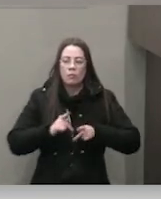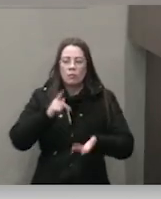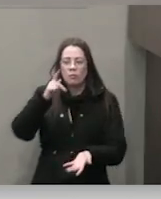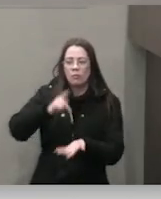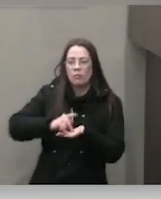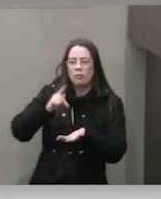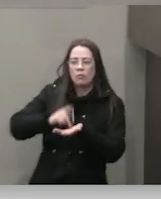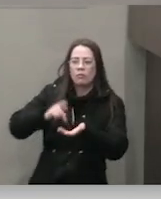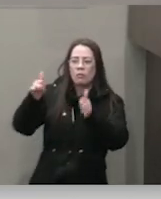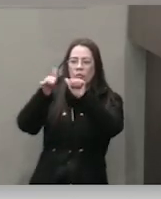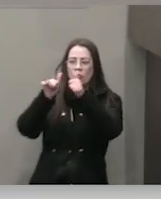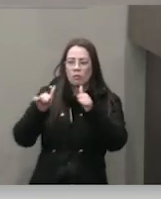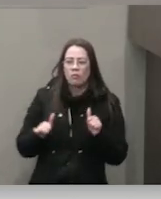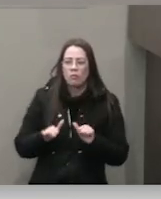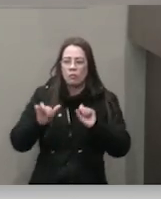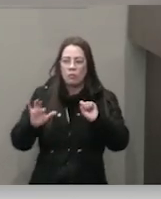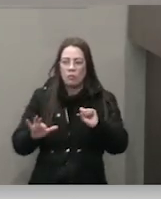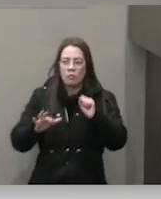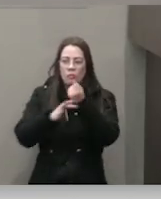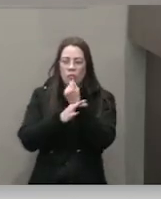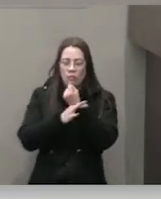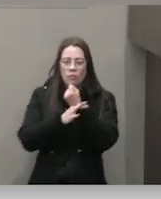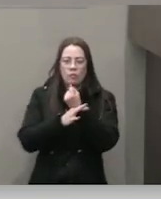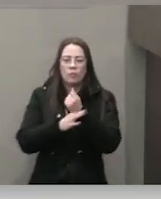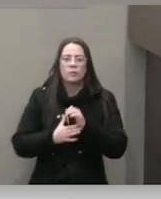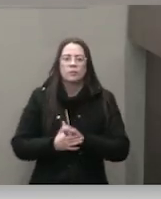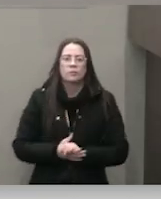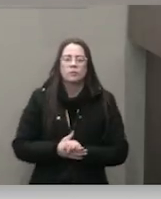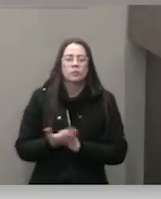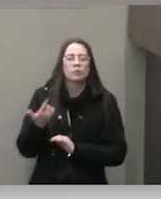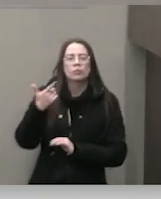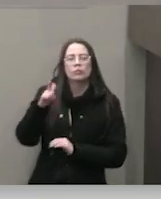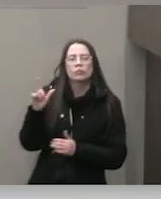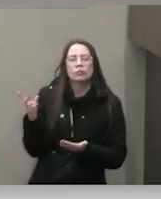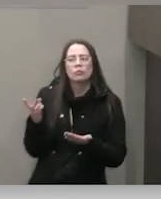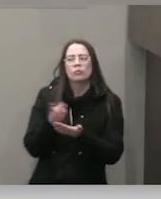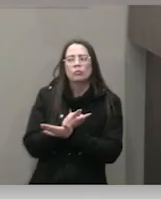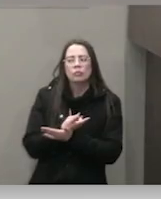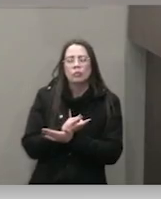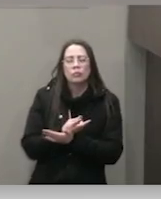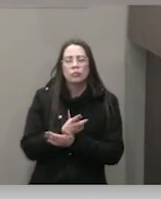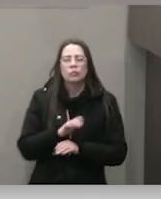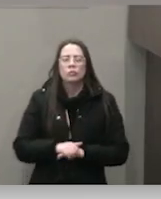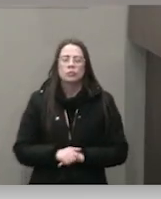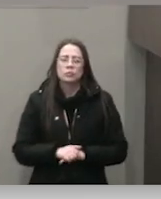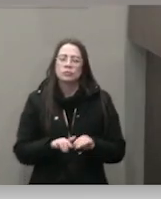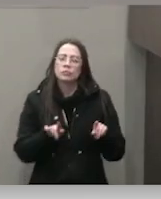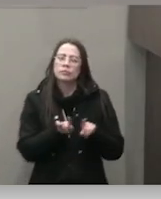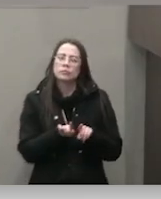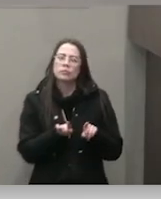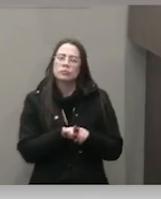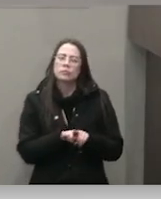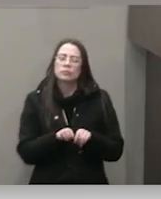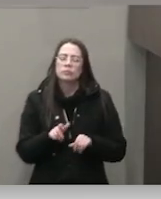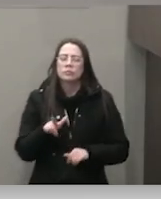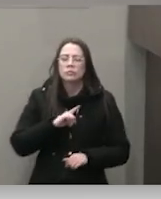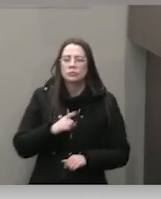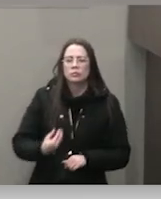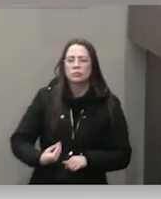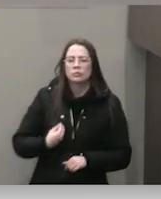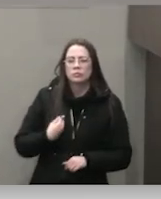das nossas forças de segurança. E outro fato, logo poucos dias depois,